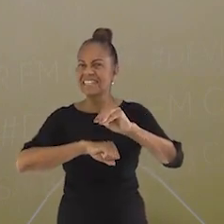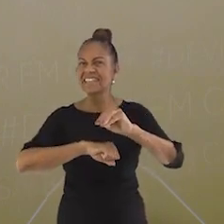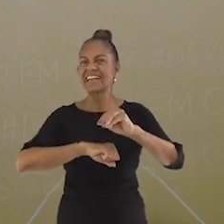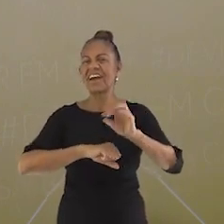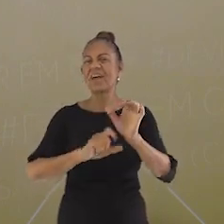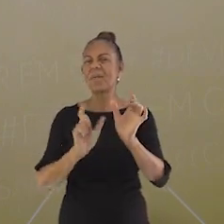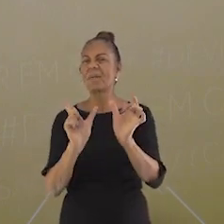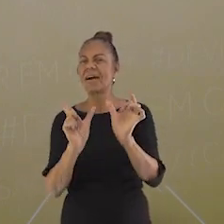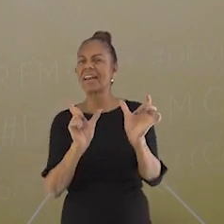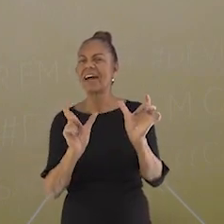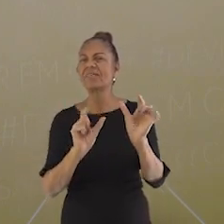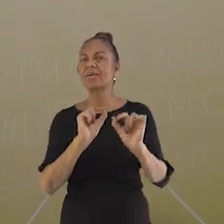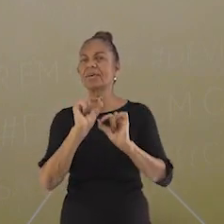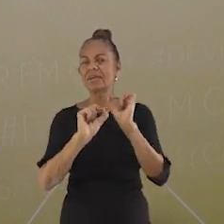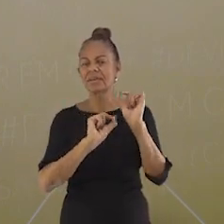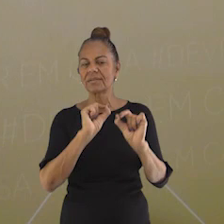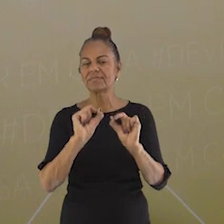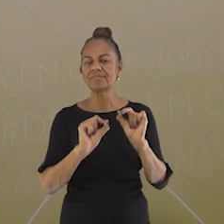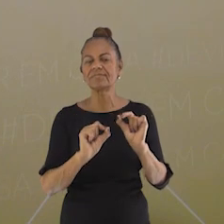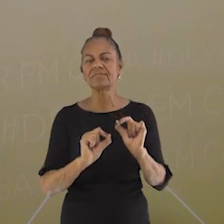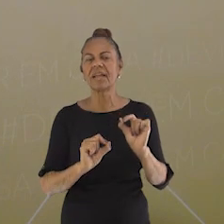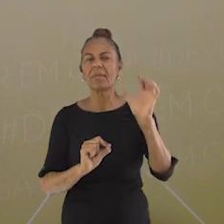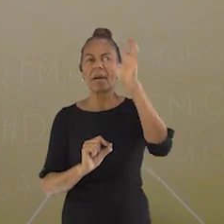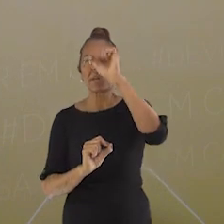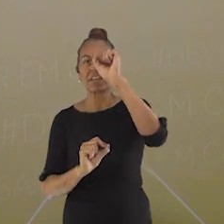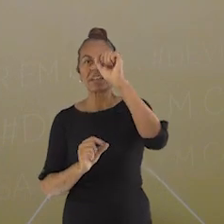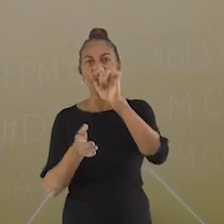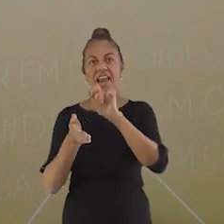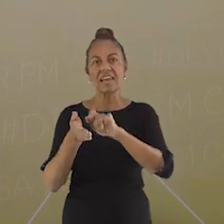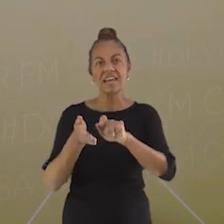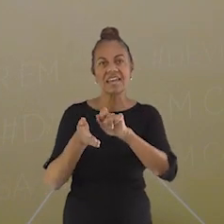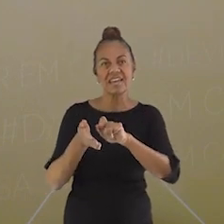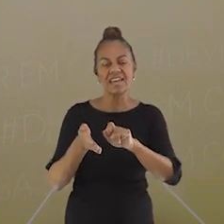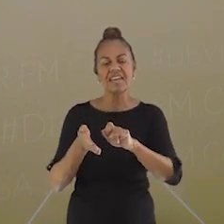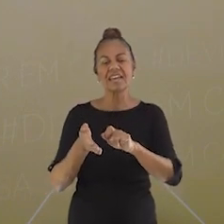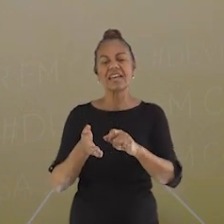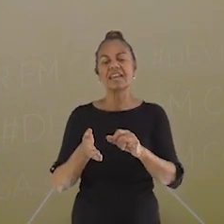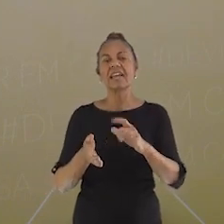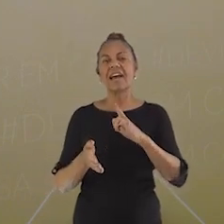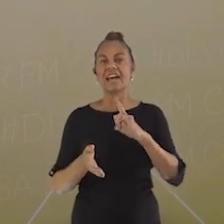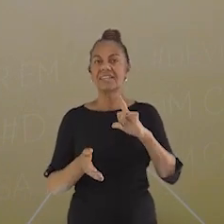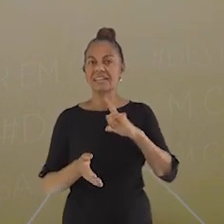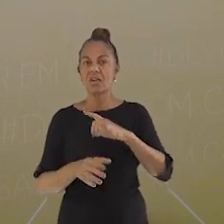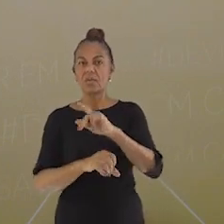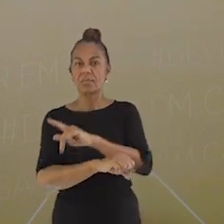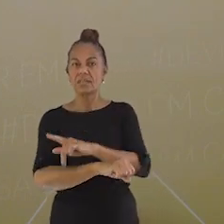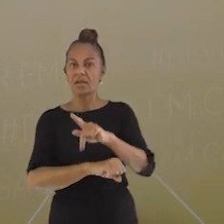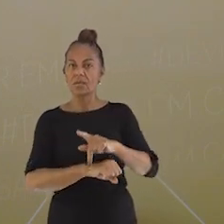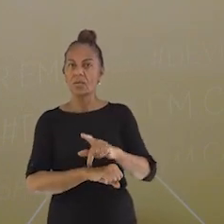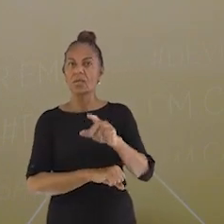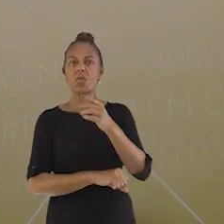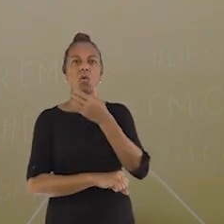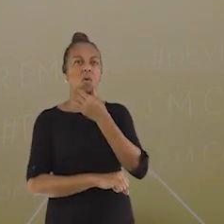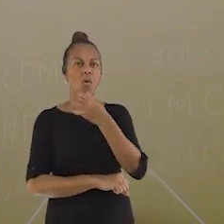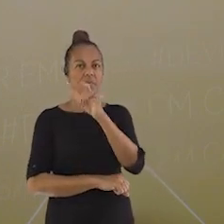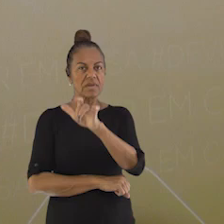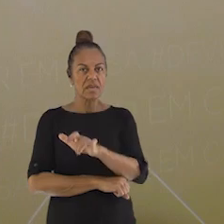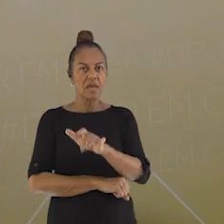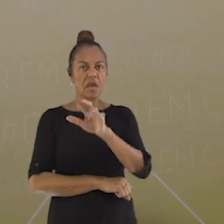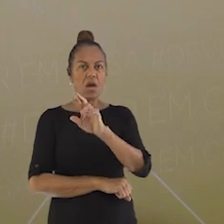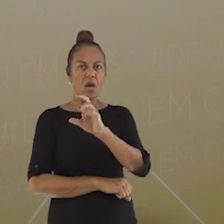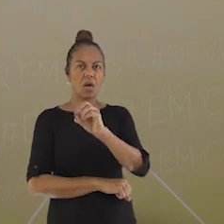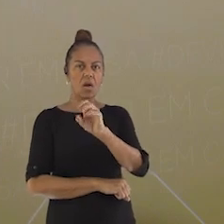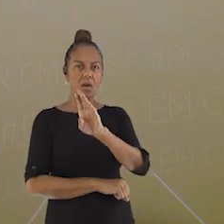legal para vocês. E a dica de hoje terá a participação do pedagogo Roberto Rodrigues, do